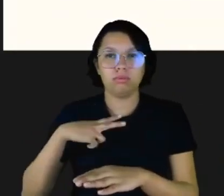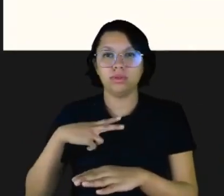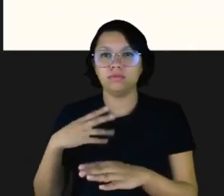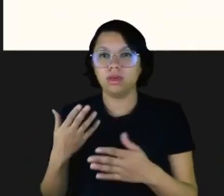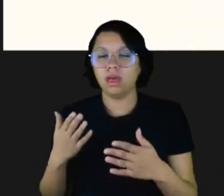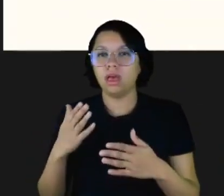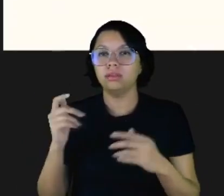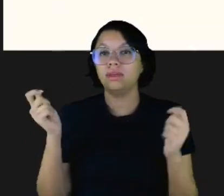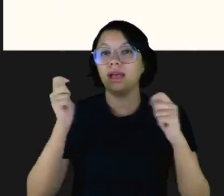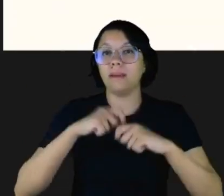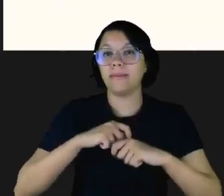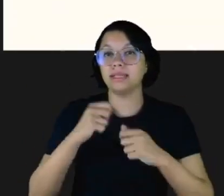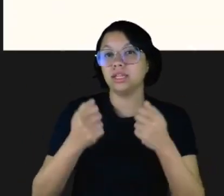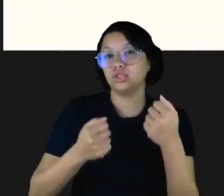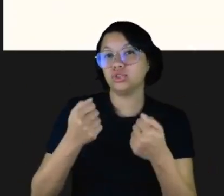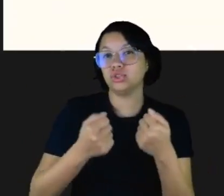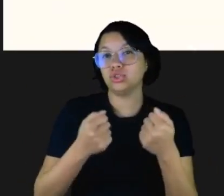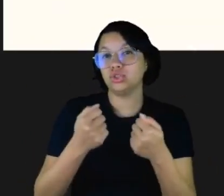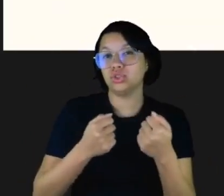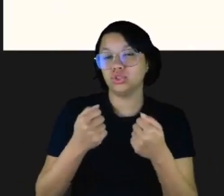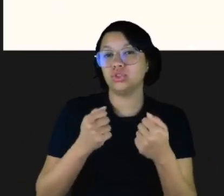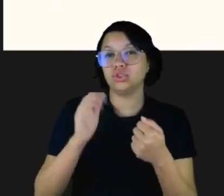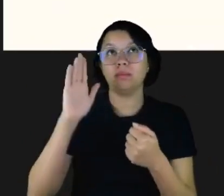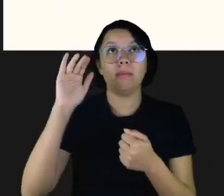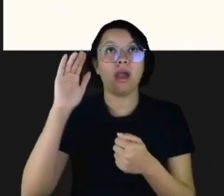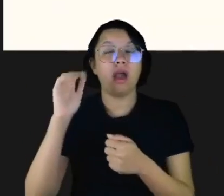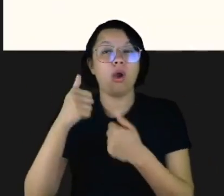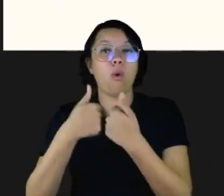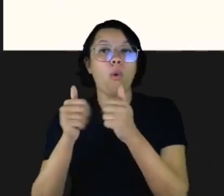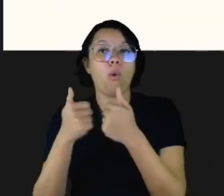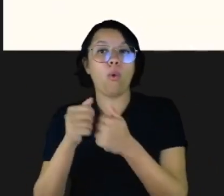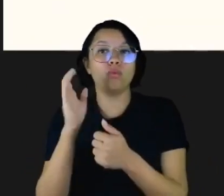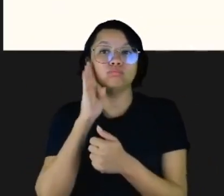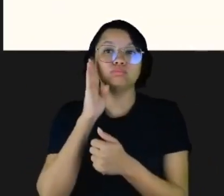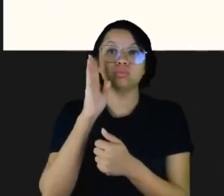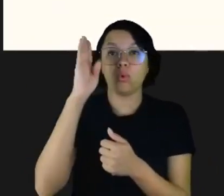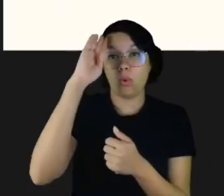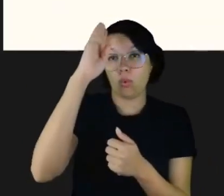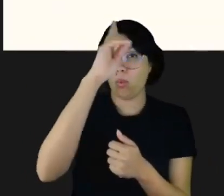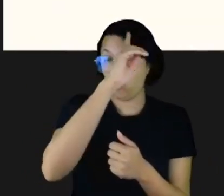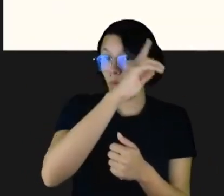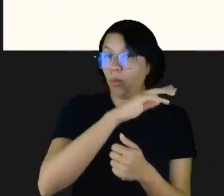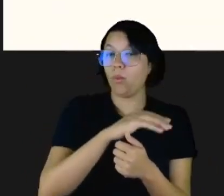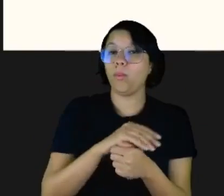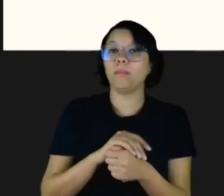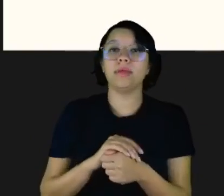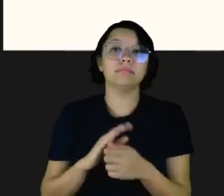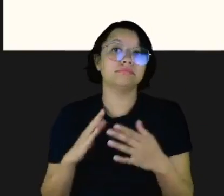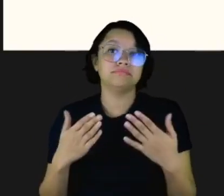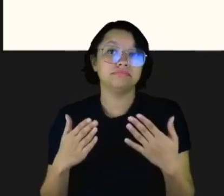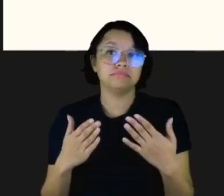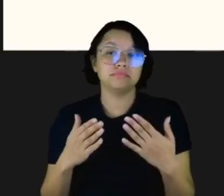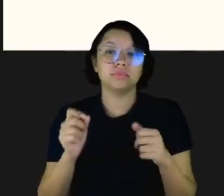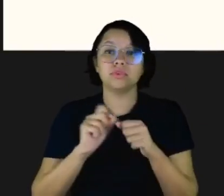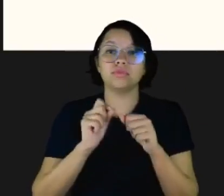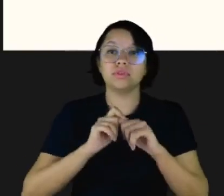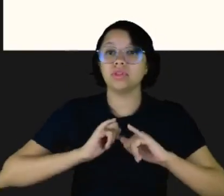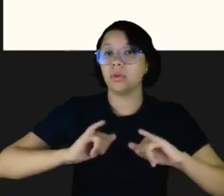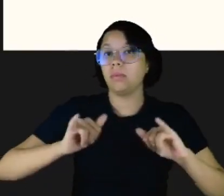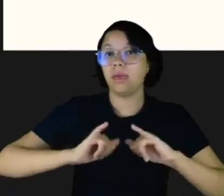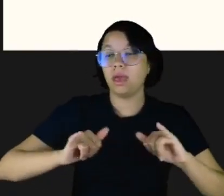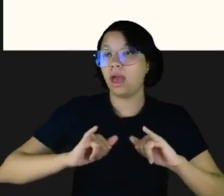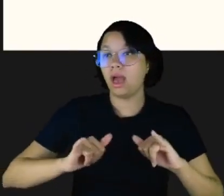né? Capacidade de dirigir, tomar um ônibus, pegar um Uber, usar um táxi, fazer compras, preparar as